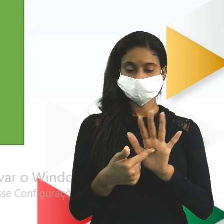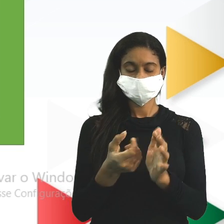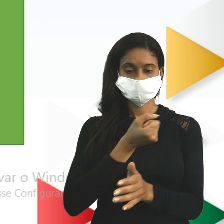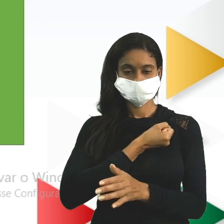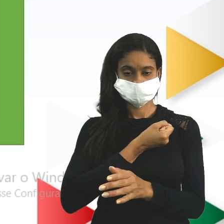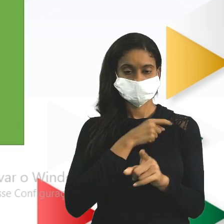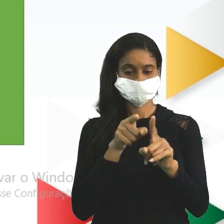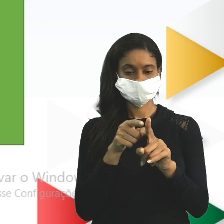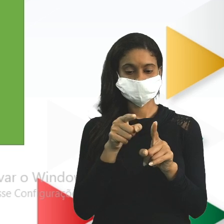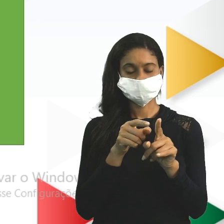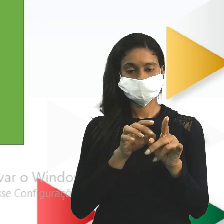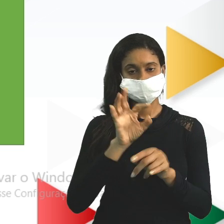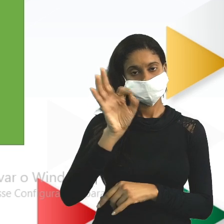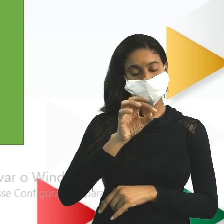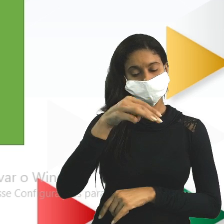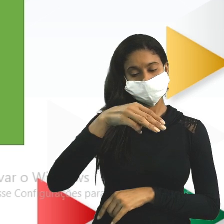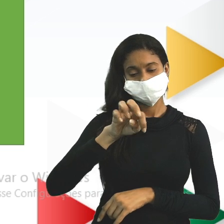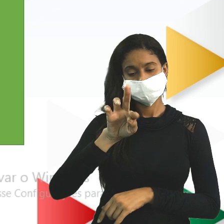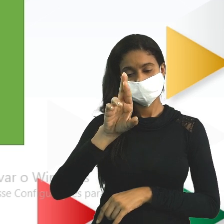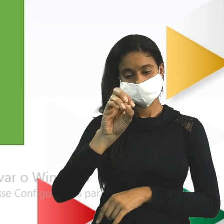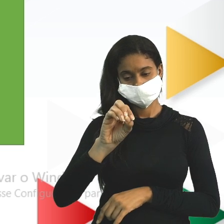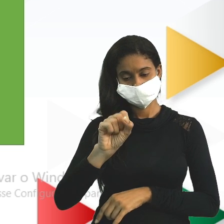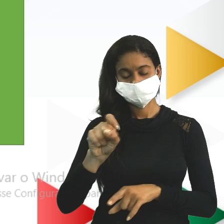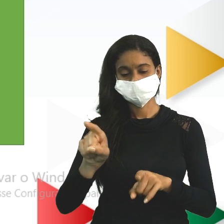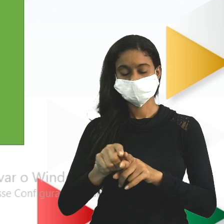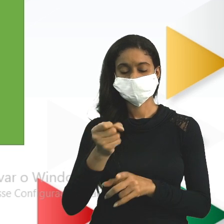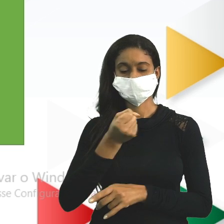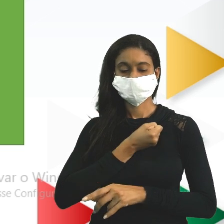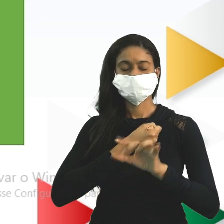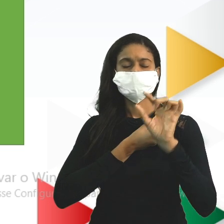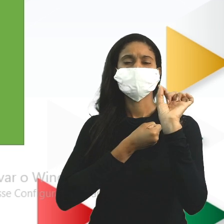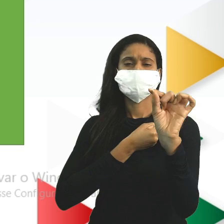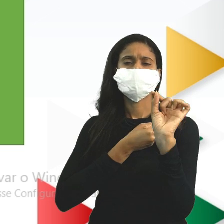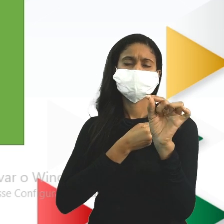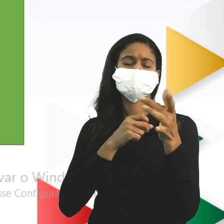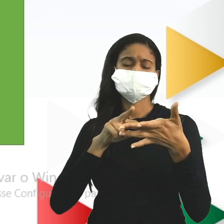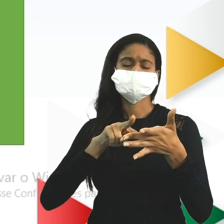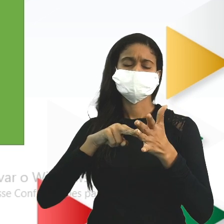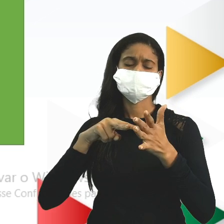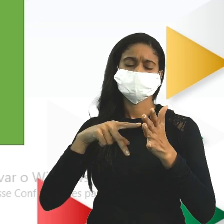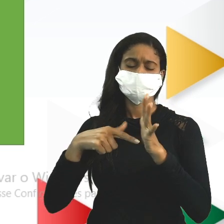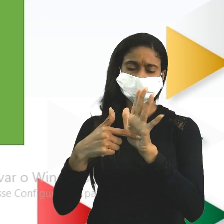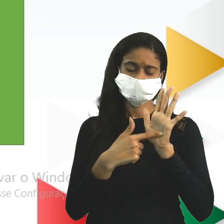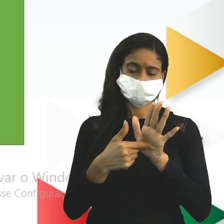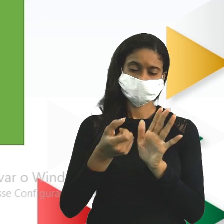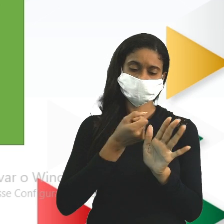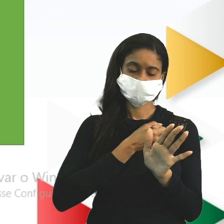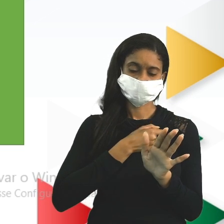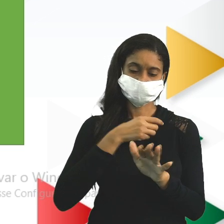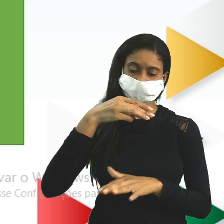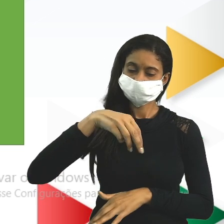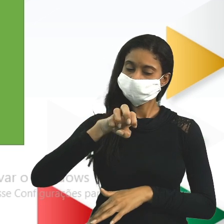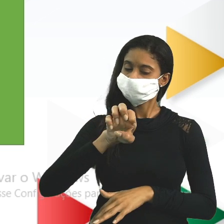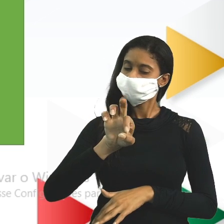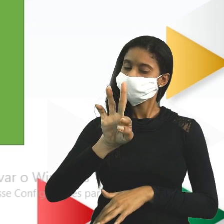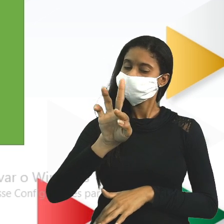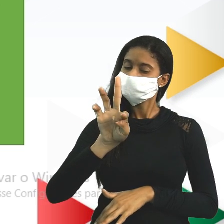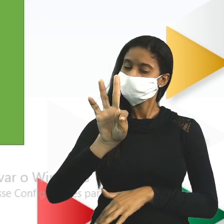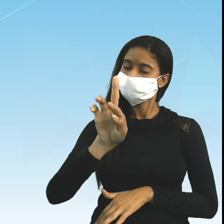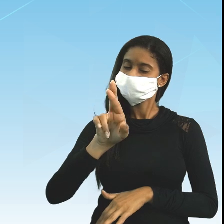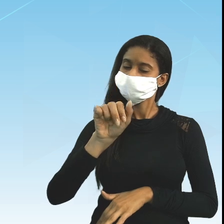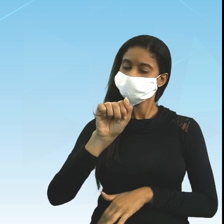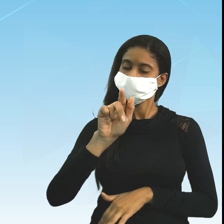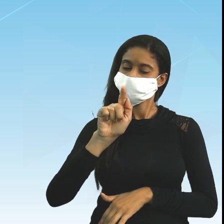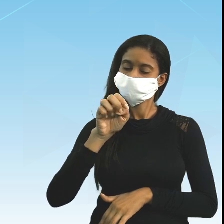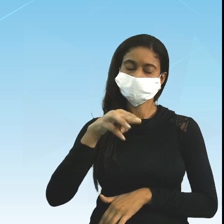de metros. A numérica, o número que vai estar exposto, não a metragem dos centímetros, tá